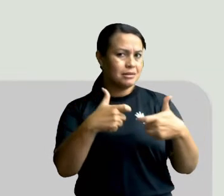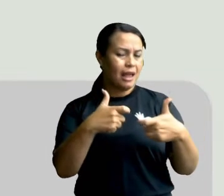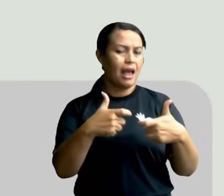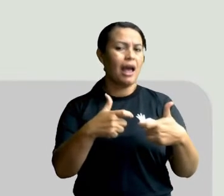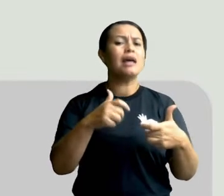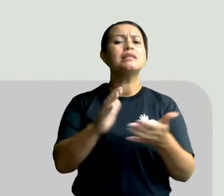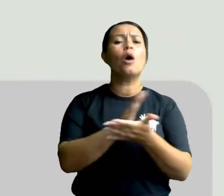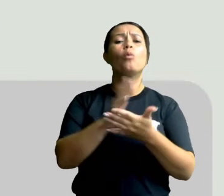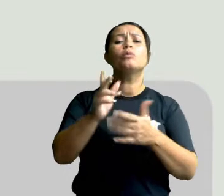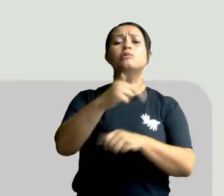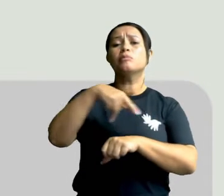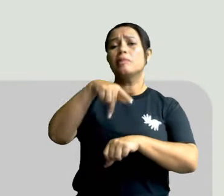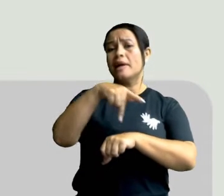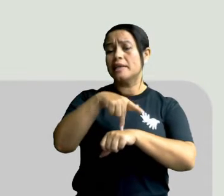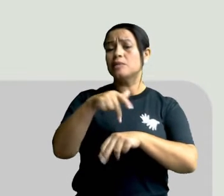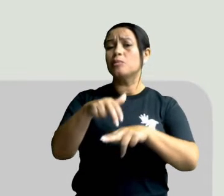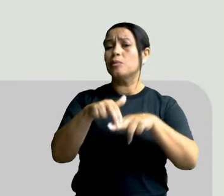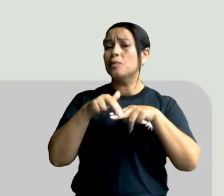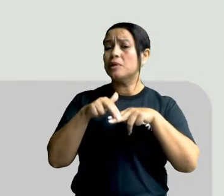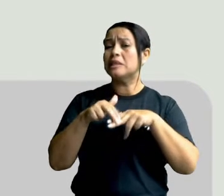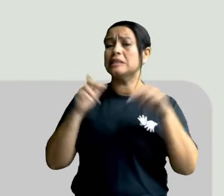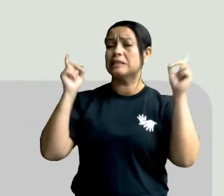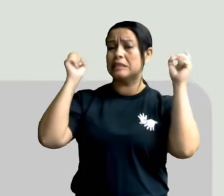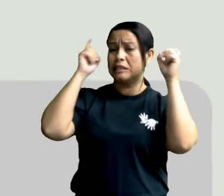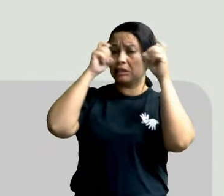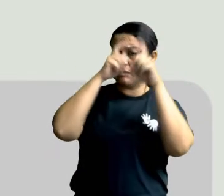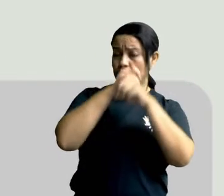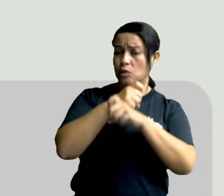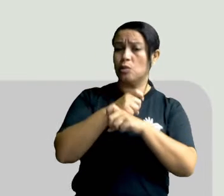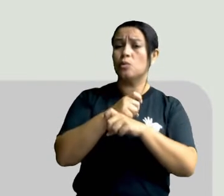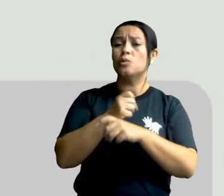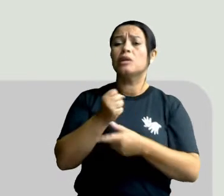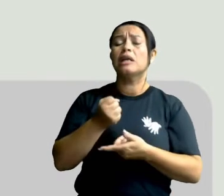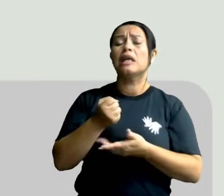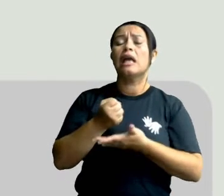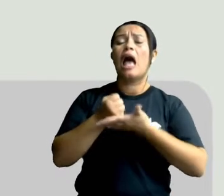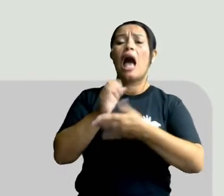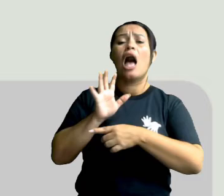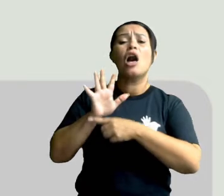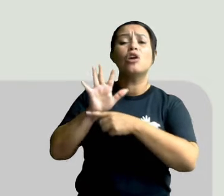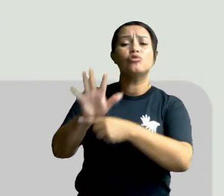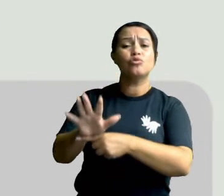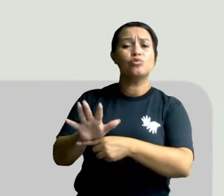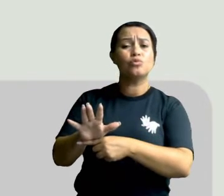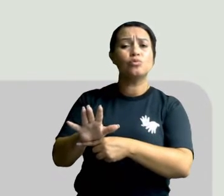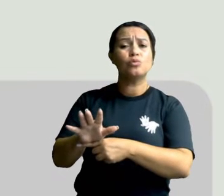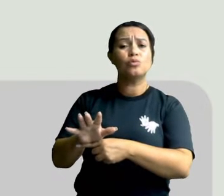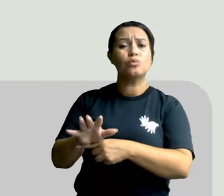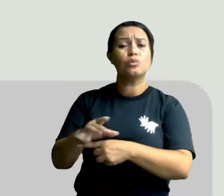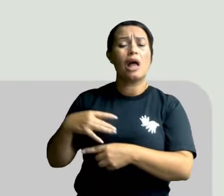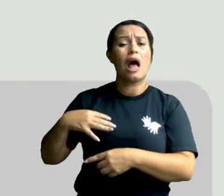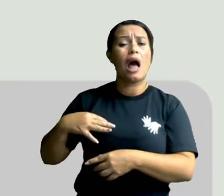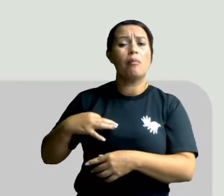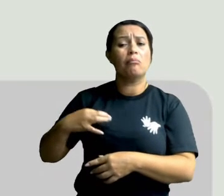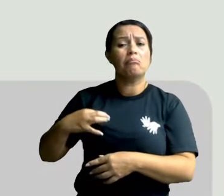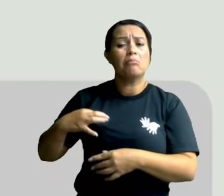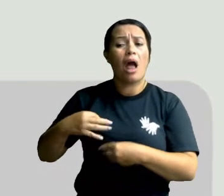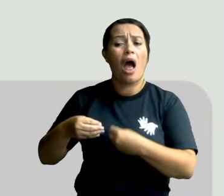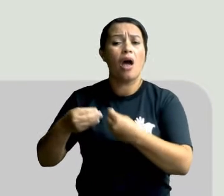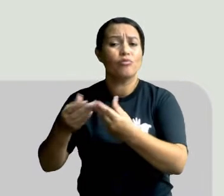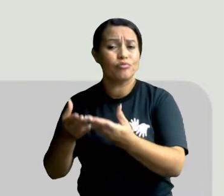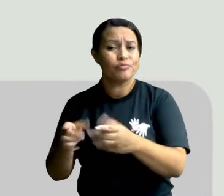países que, inclusive, dificultam ou impedem que a ajuda humanitária e alimentos cheguem ao seu destino, o desperdício